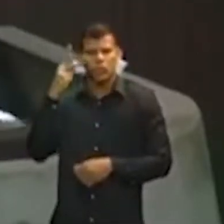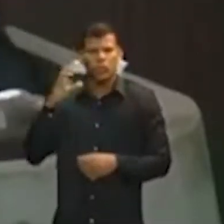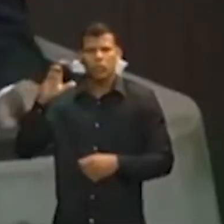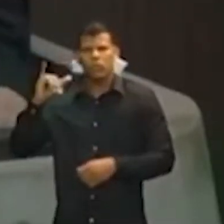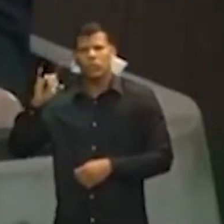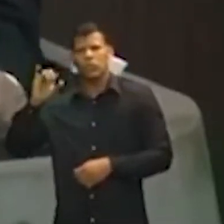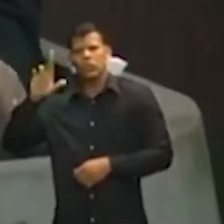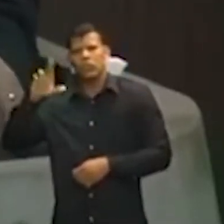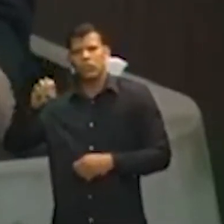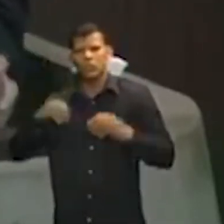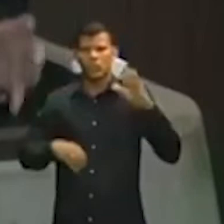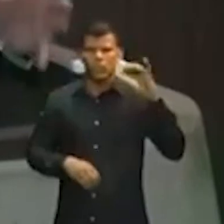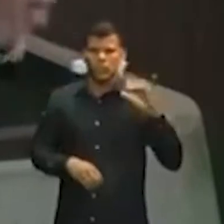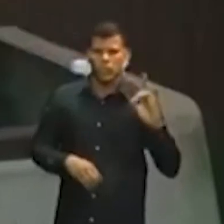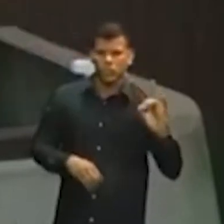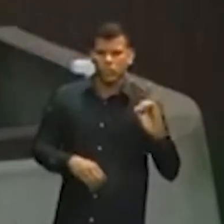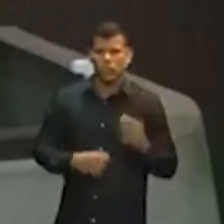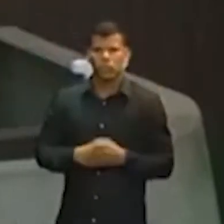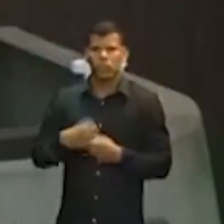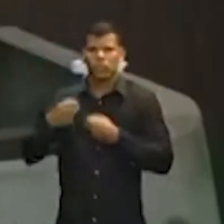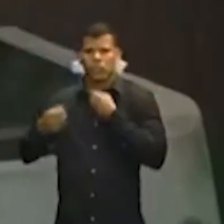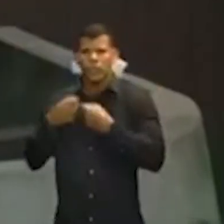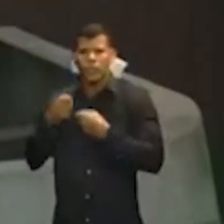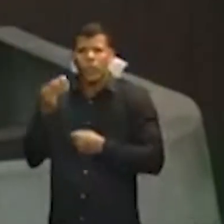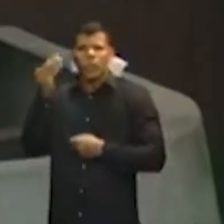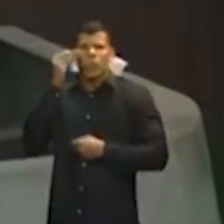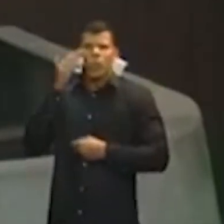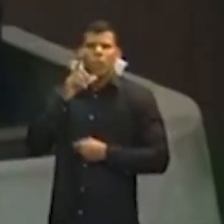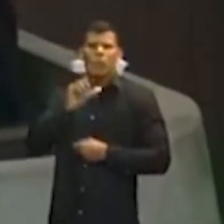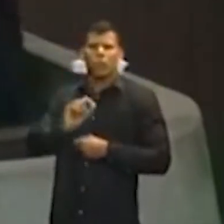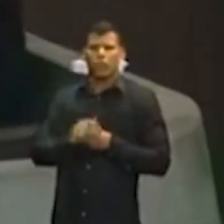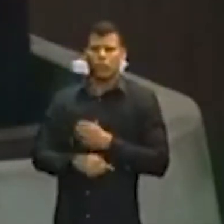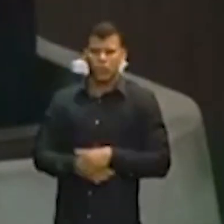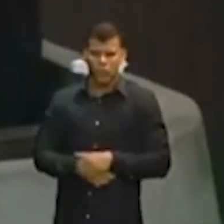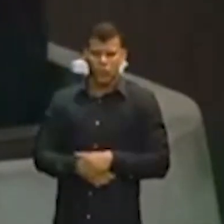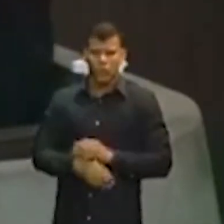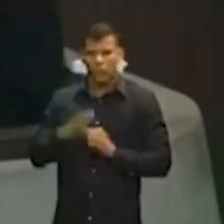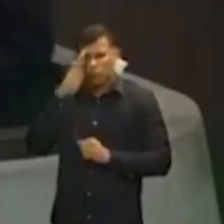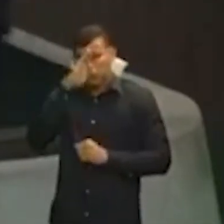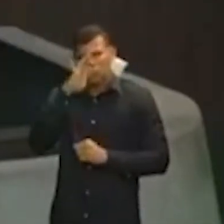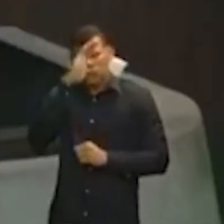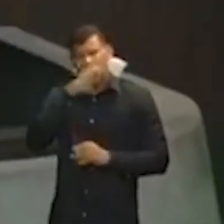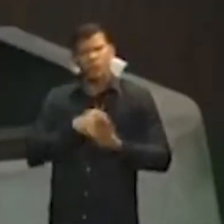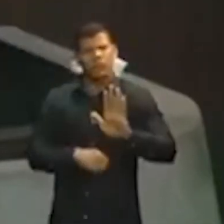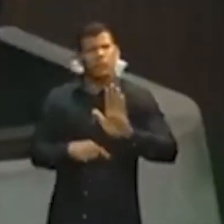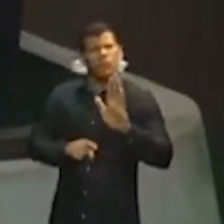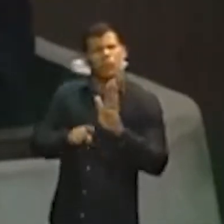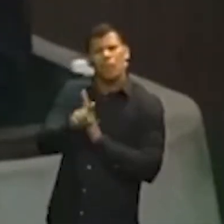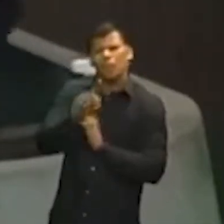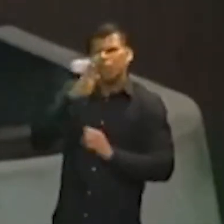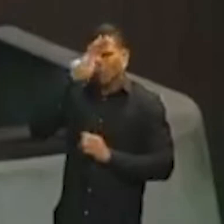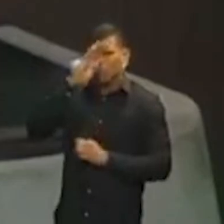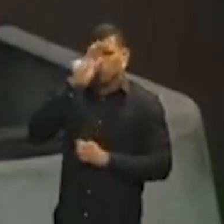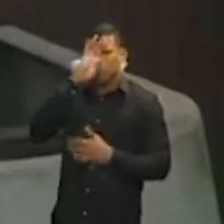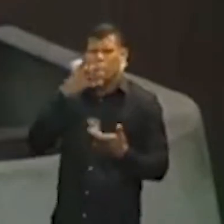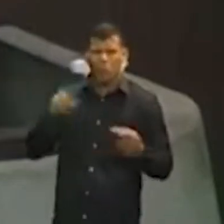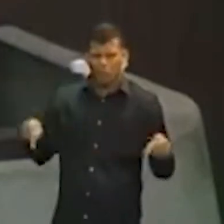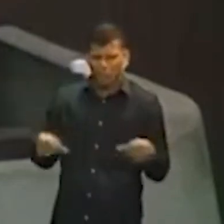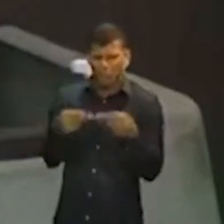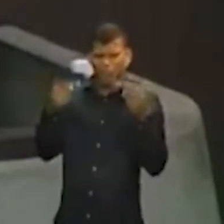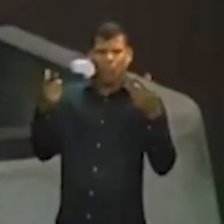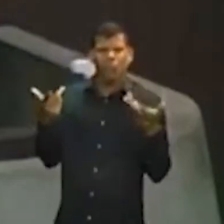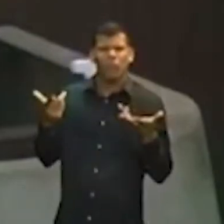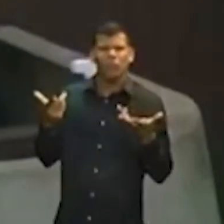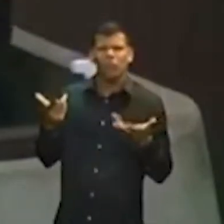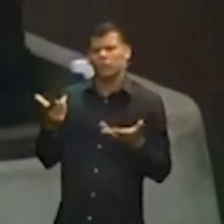e Ciro dando entrevista, culpando Bolsonaro. O que é que Bolsonaro tem com as irregularidades, com a mão de gato deles, com a